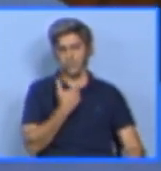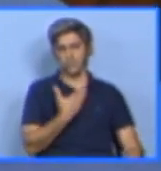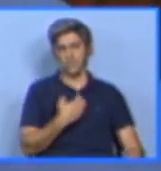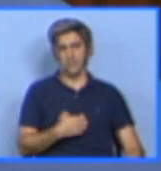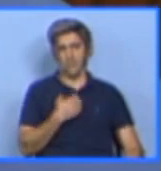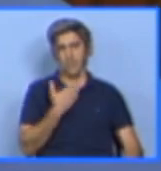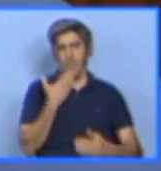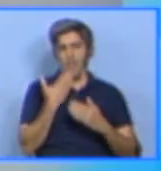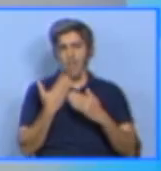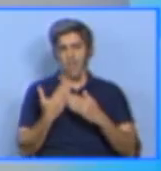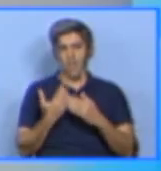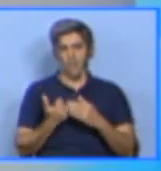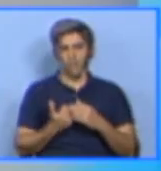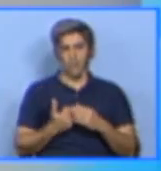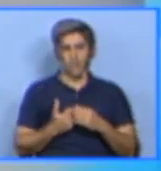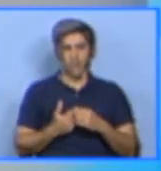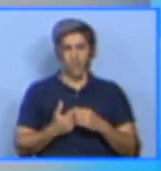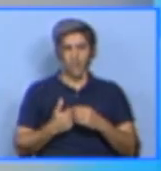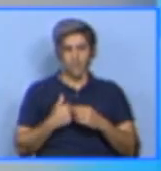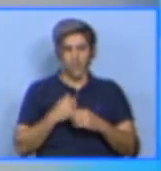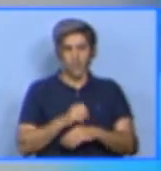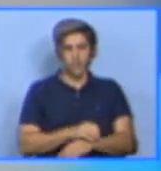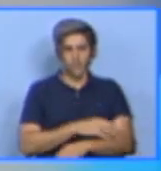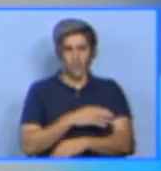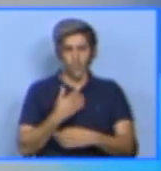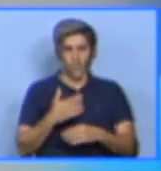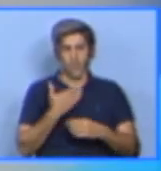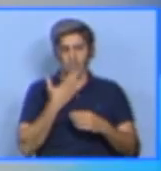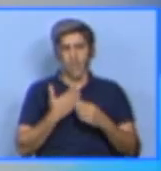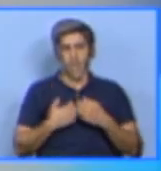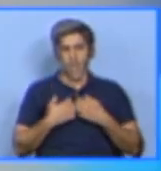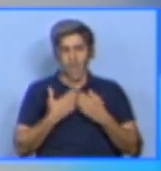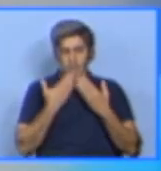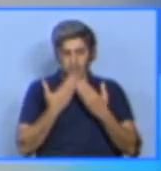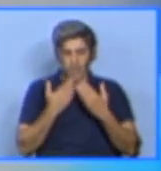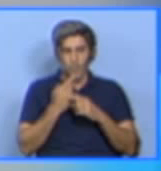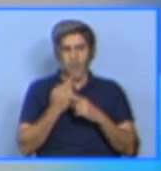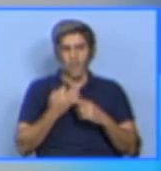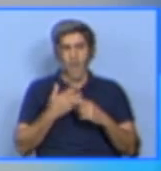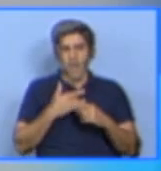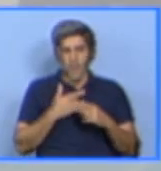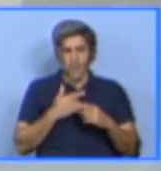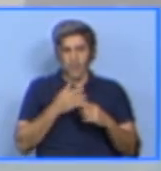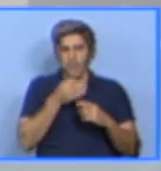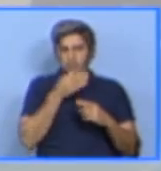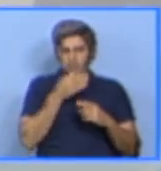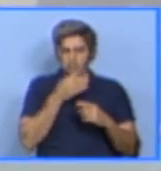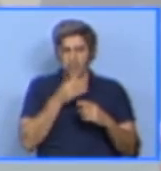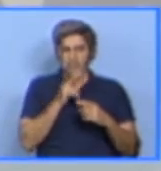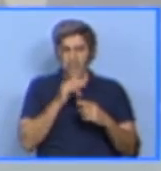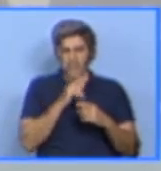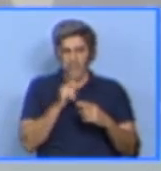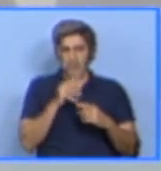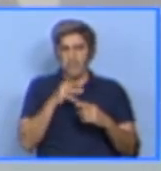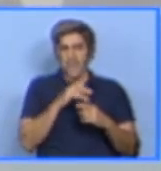sentem-se gratos, foi uma das dimensões que me impressionou, sentem-se gratos por terem sido amados e preferidos pela Virgem